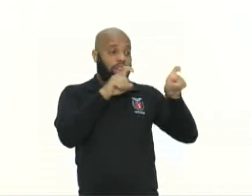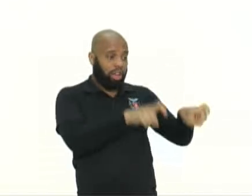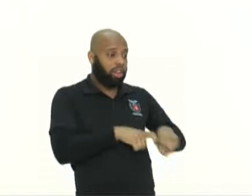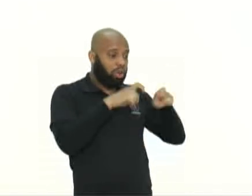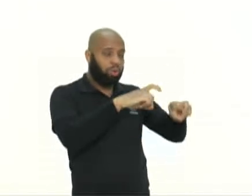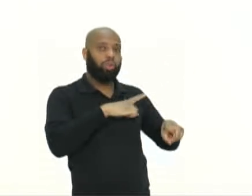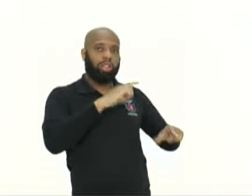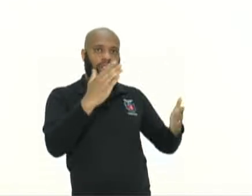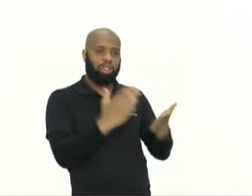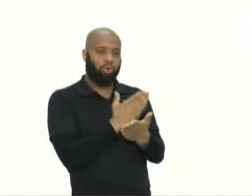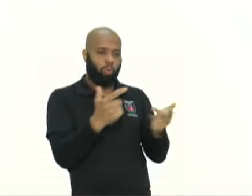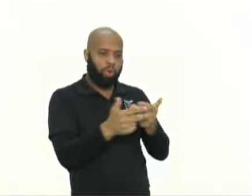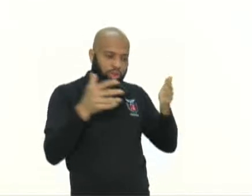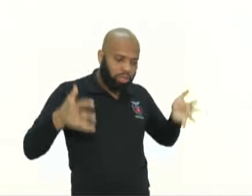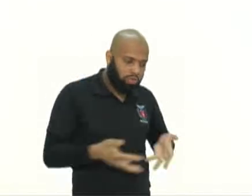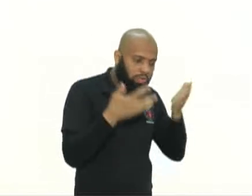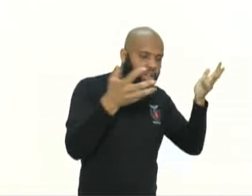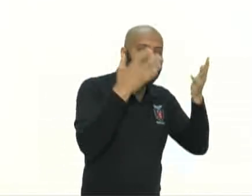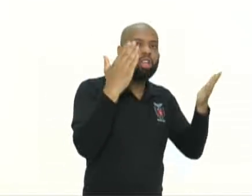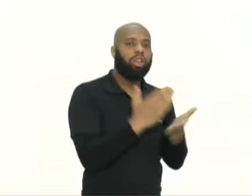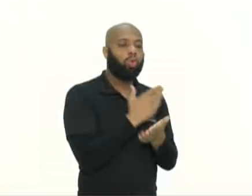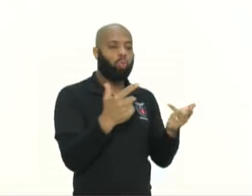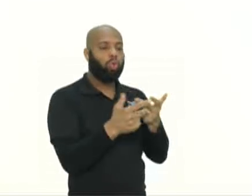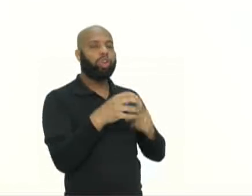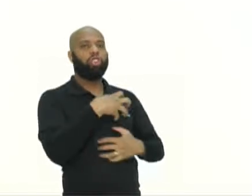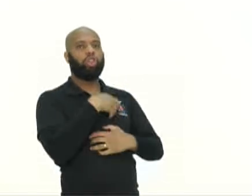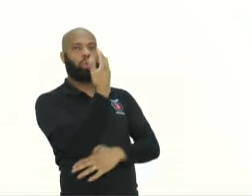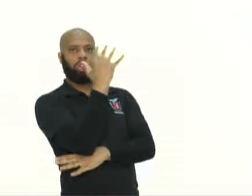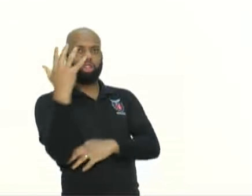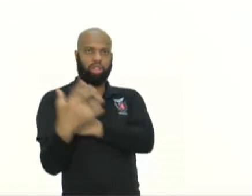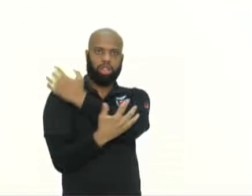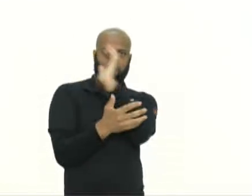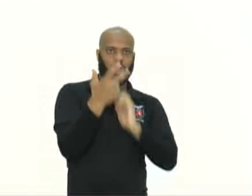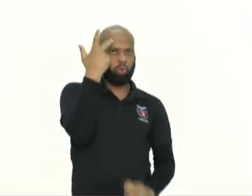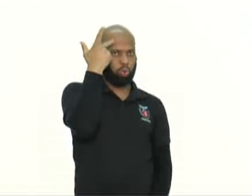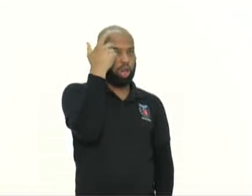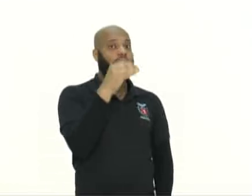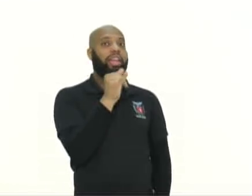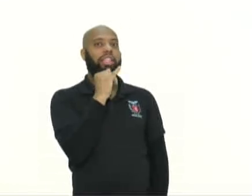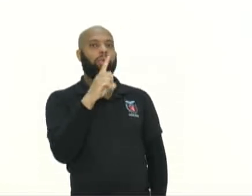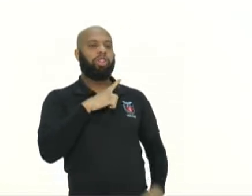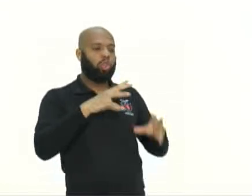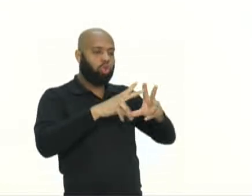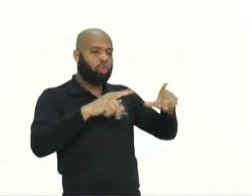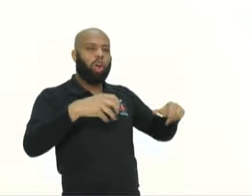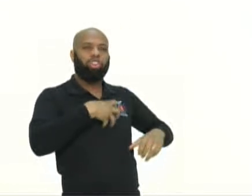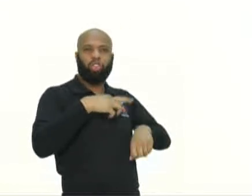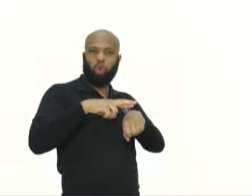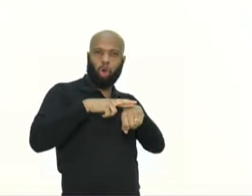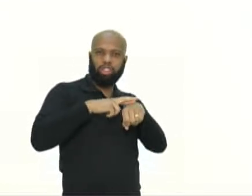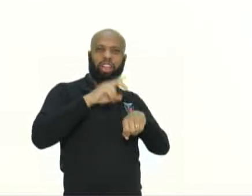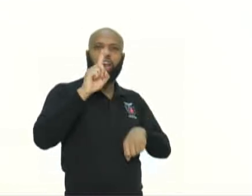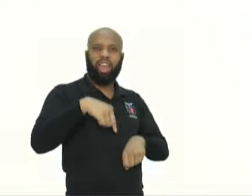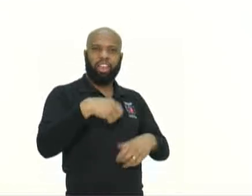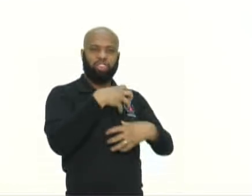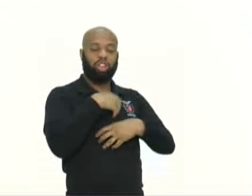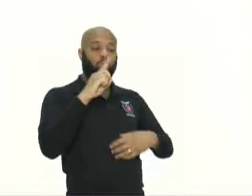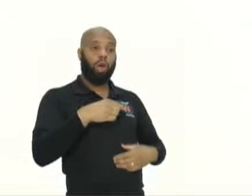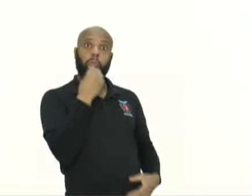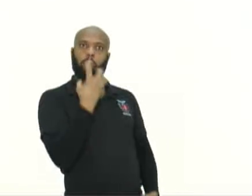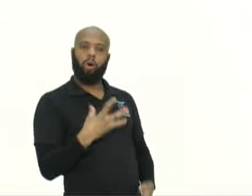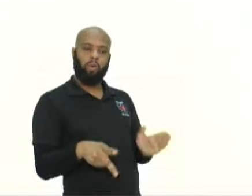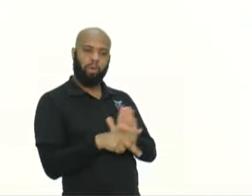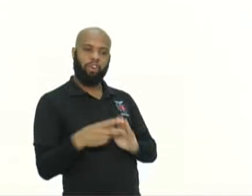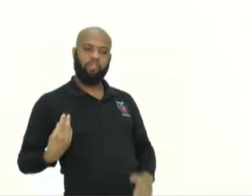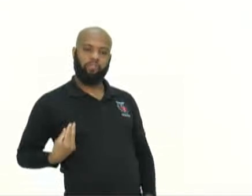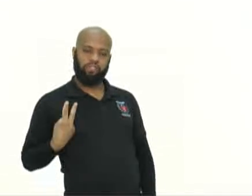por algumas características naturais, como a presença ali do solo de terra roxa, né? Que é um solo fértil